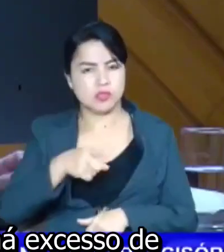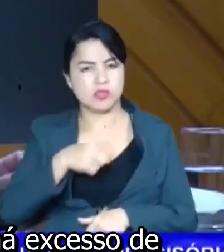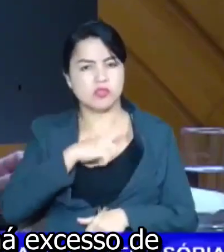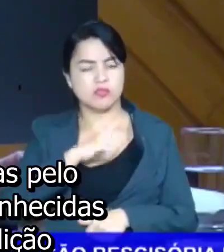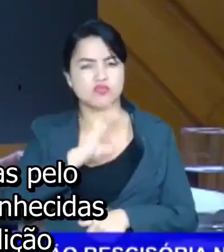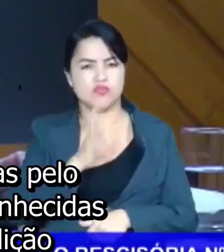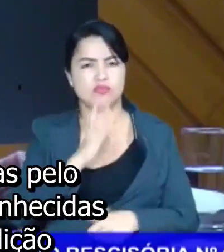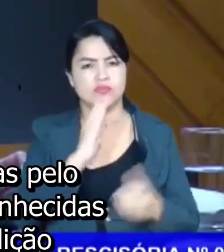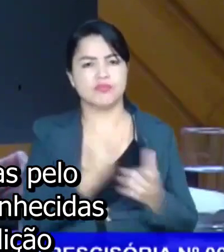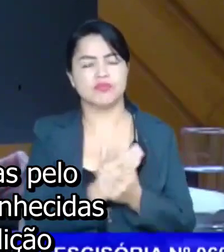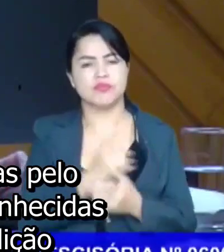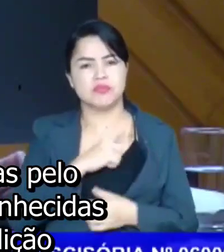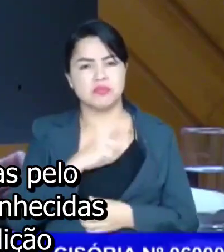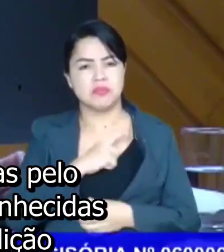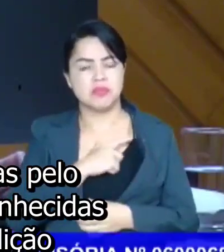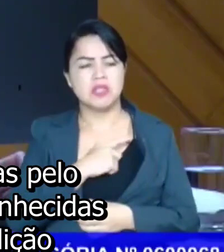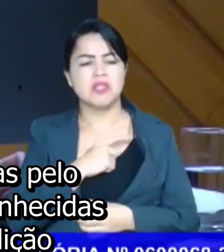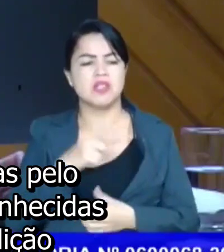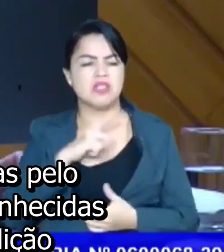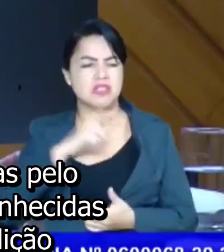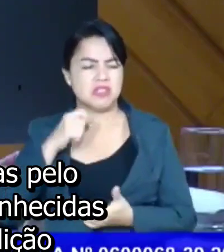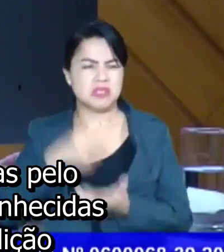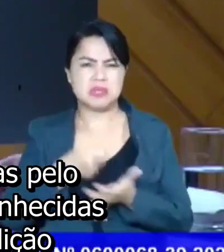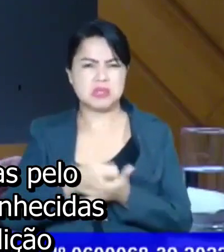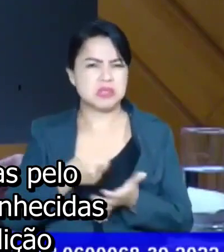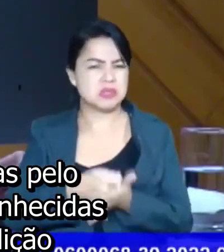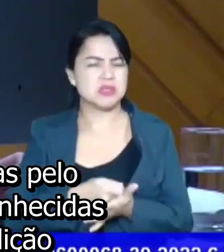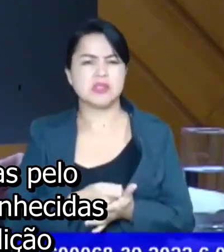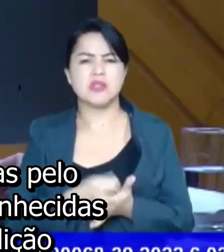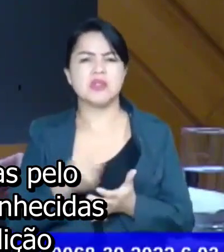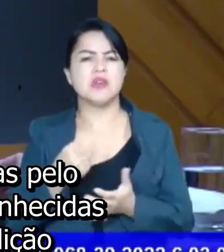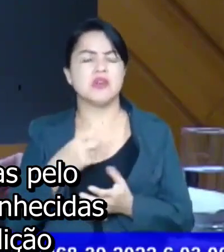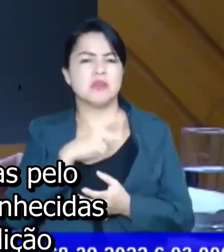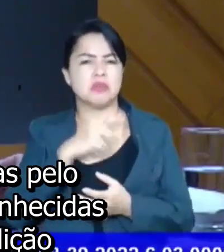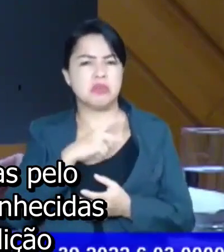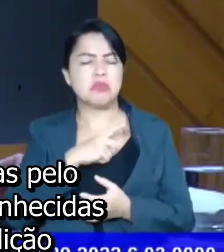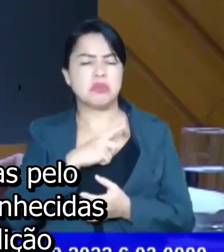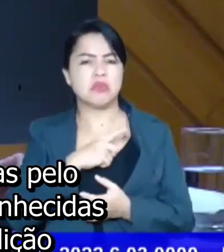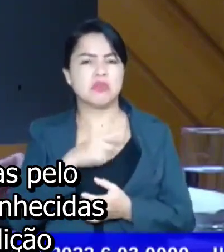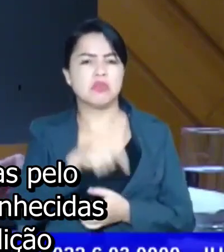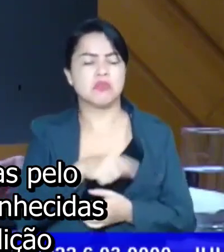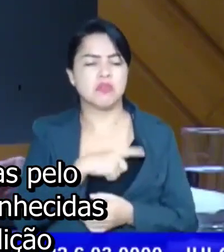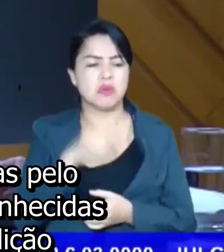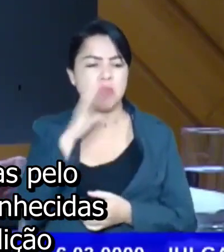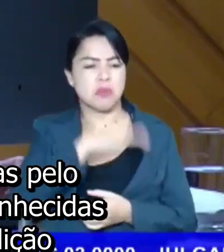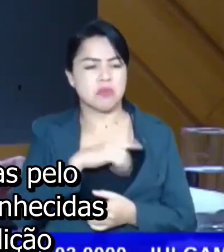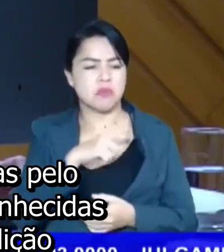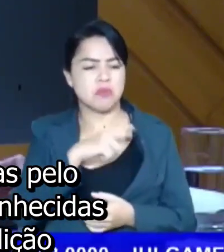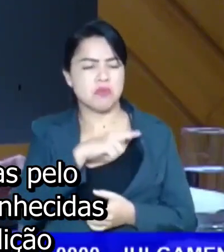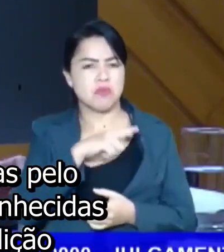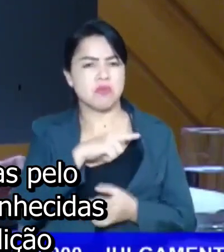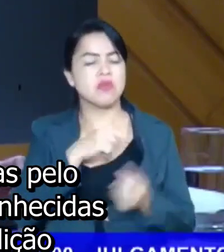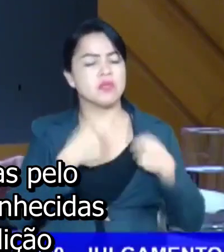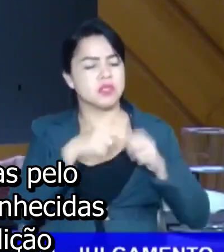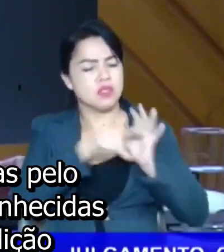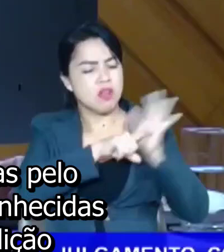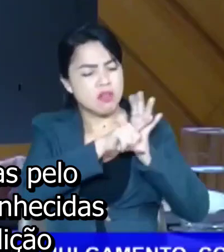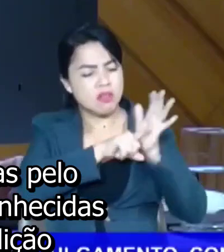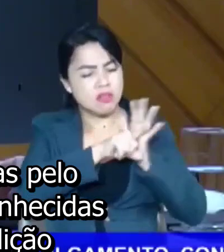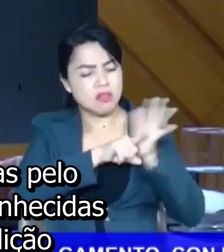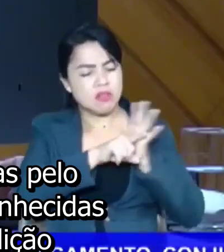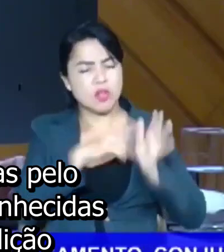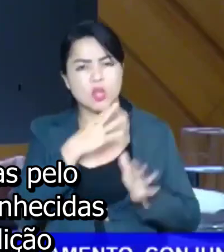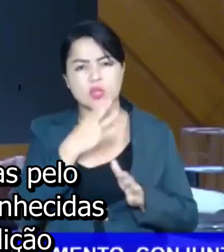Destacou que há excesso de formalismo na apreciação das nulidades aventadas pelo agravante, as quais deveriam ser analisadas e reconhecidas a